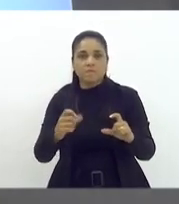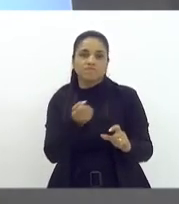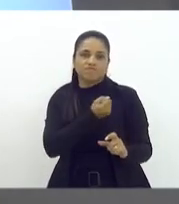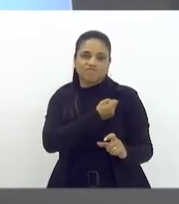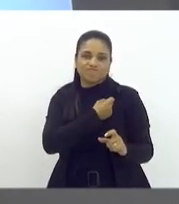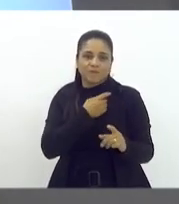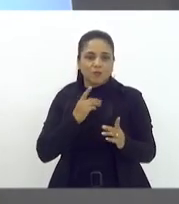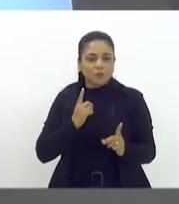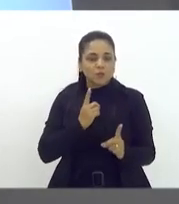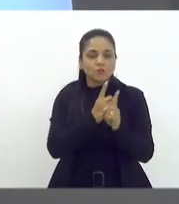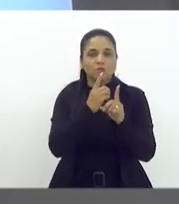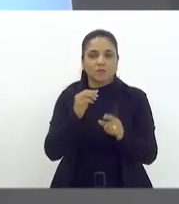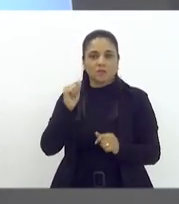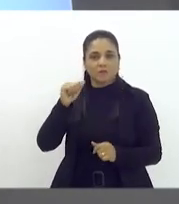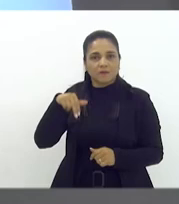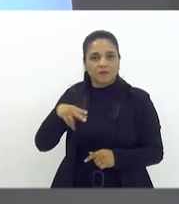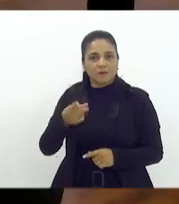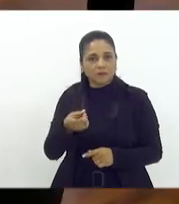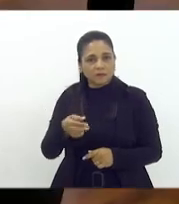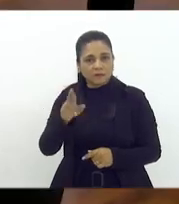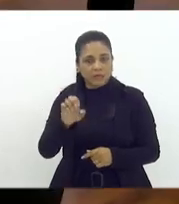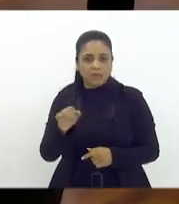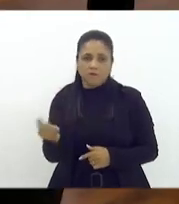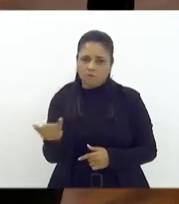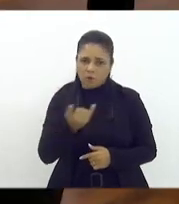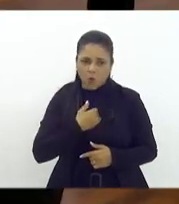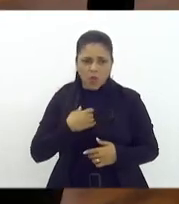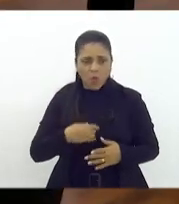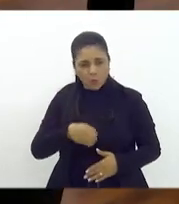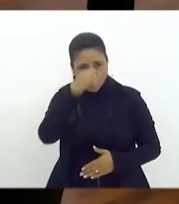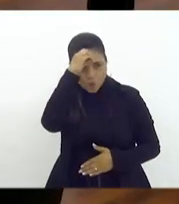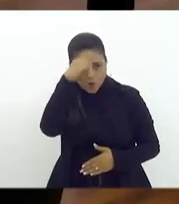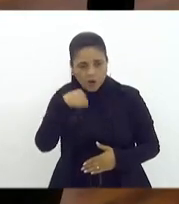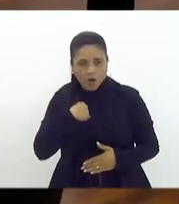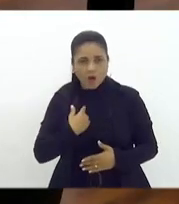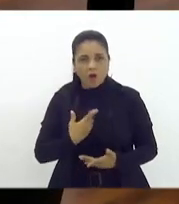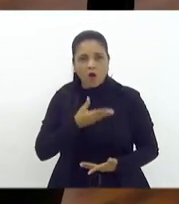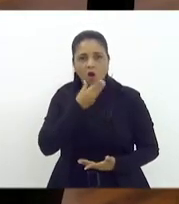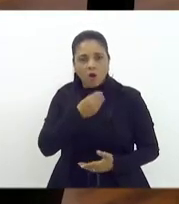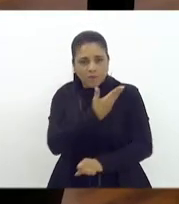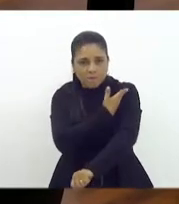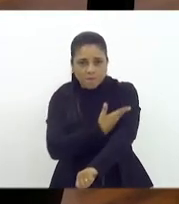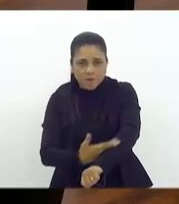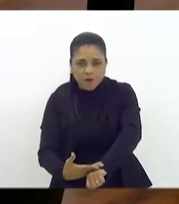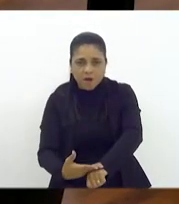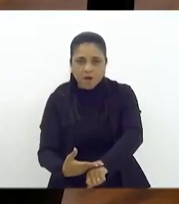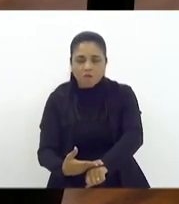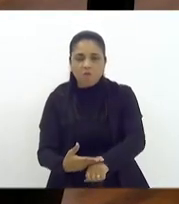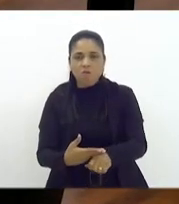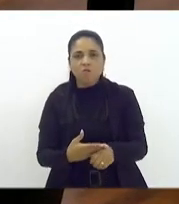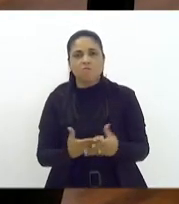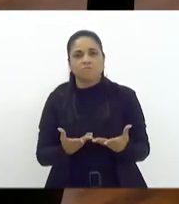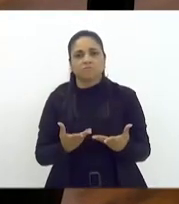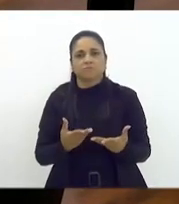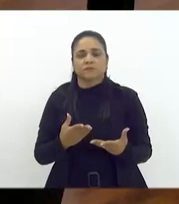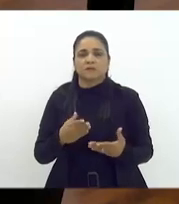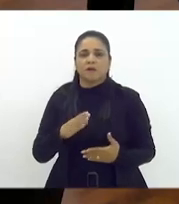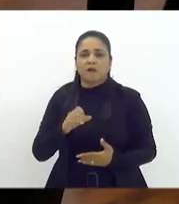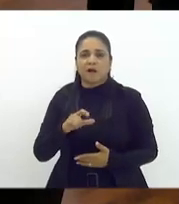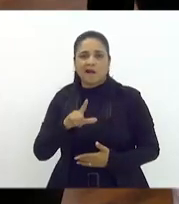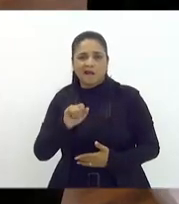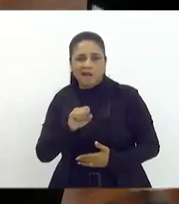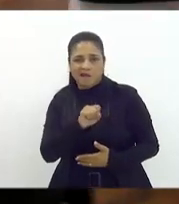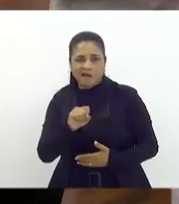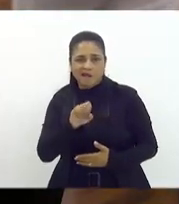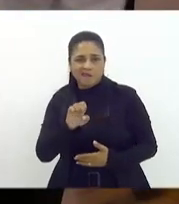André ele se diz Nossa então é um homem branco de classe média ou seja um dentista